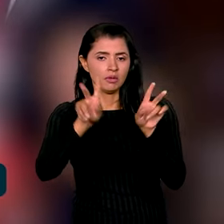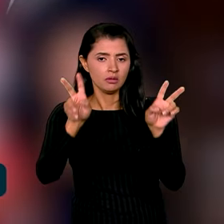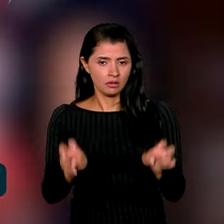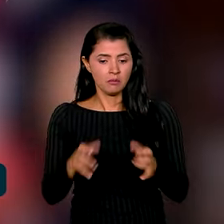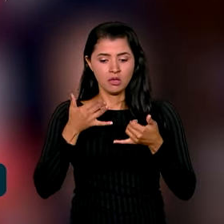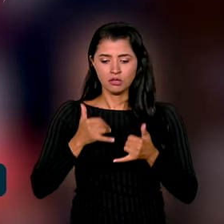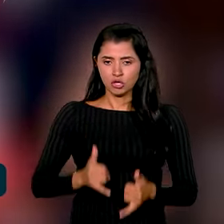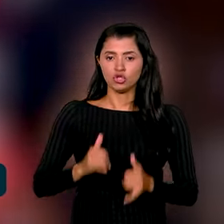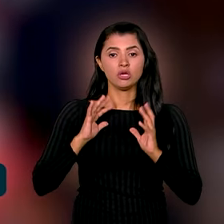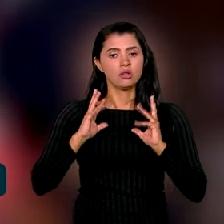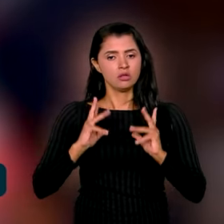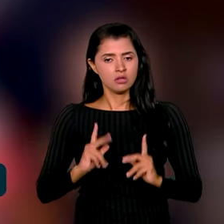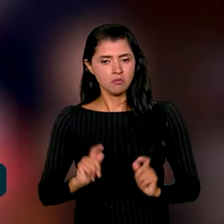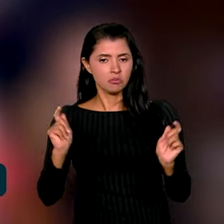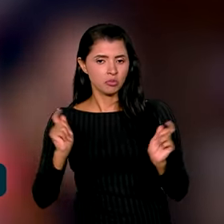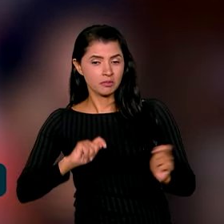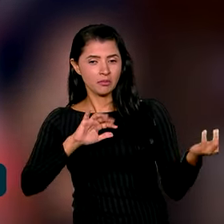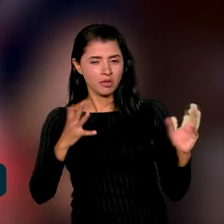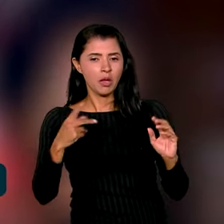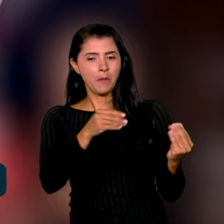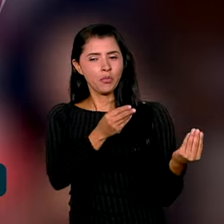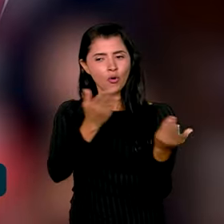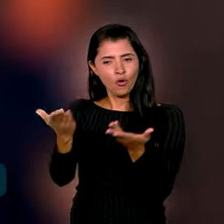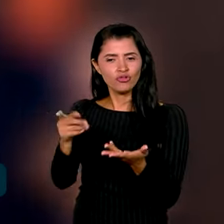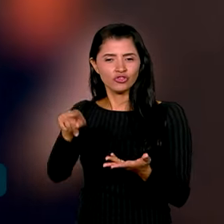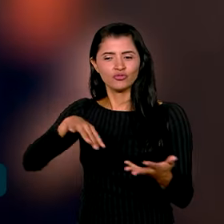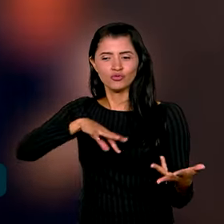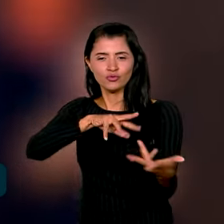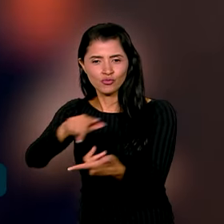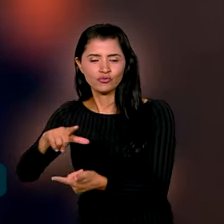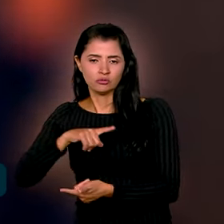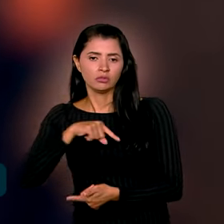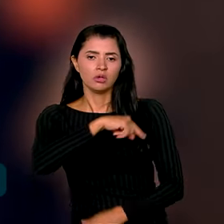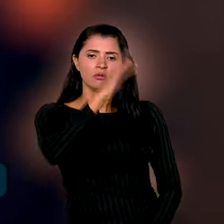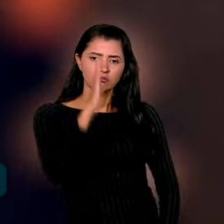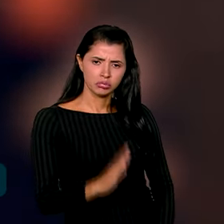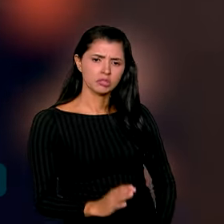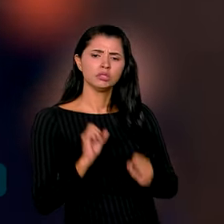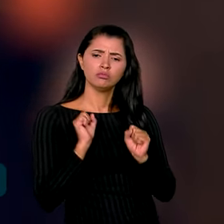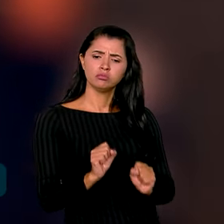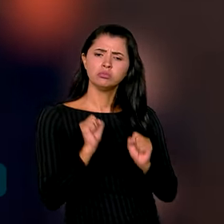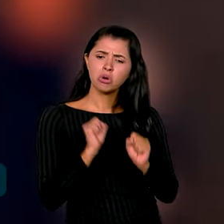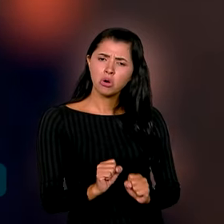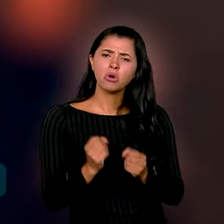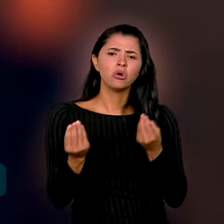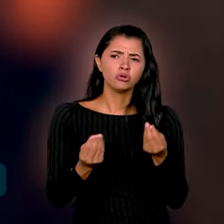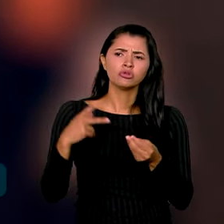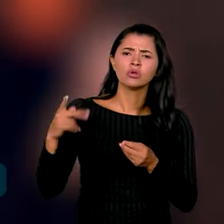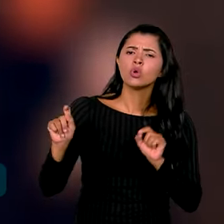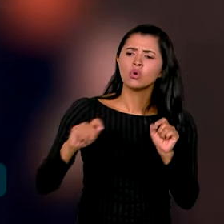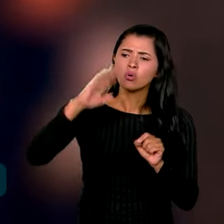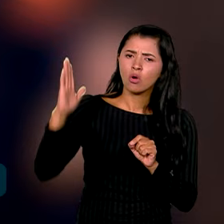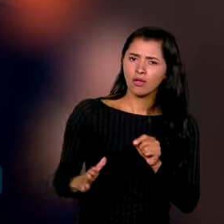e as possibilidades ambientais que o Brasil pode oferecer ao mundo. O Brasil pode ser para o mundo